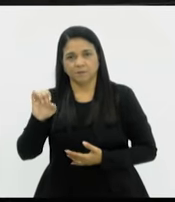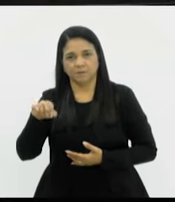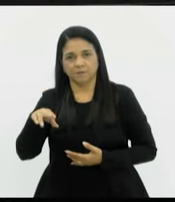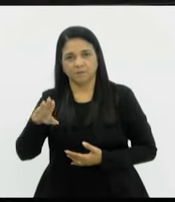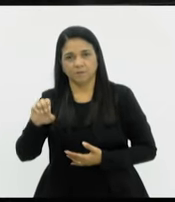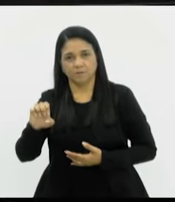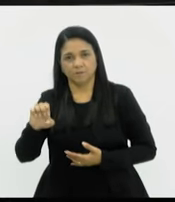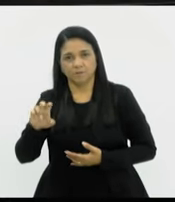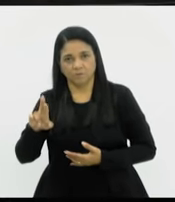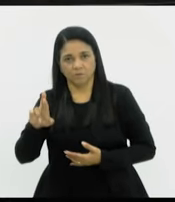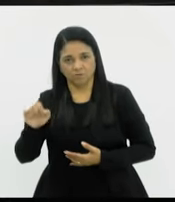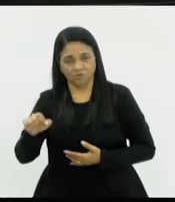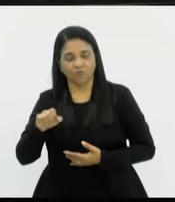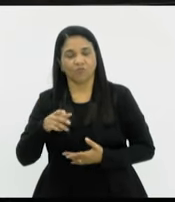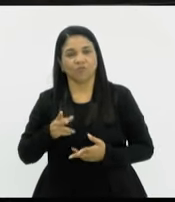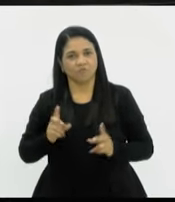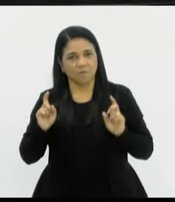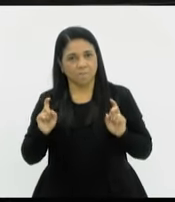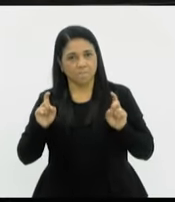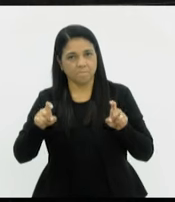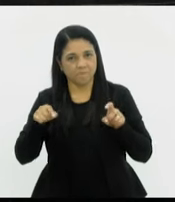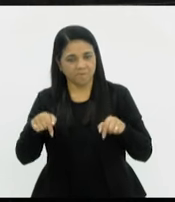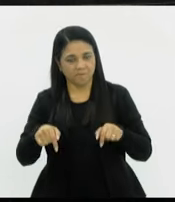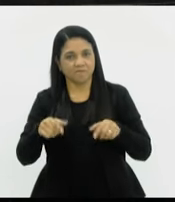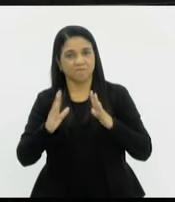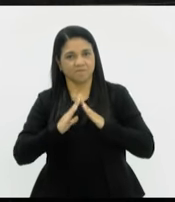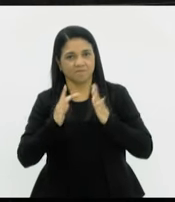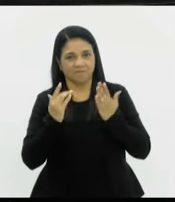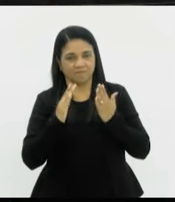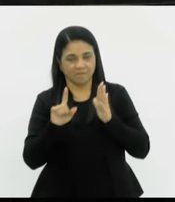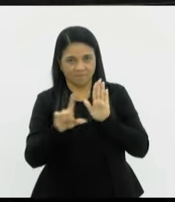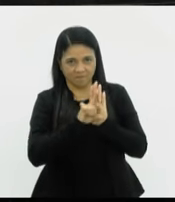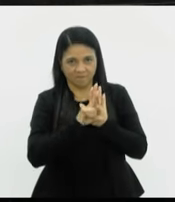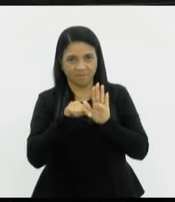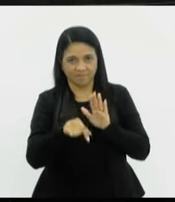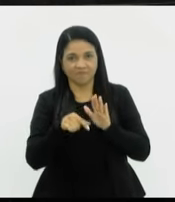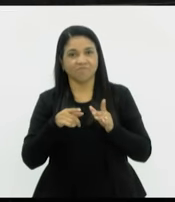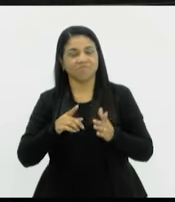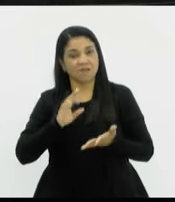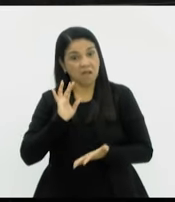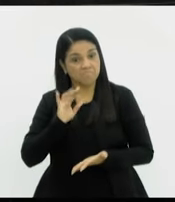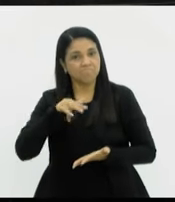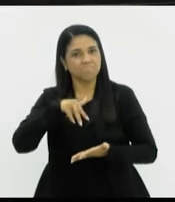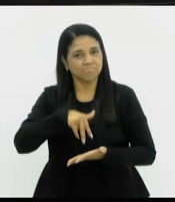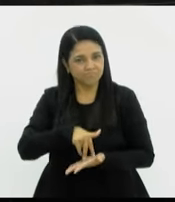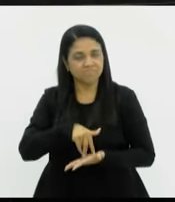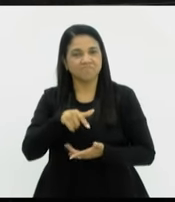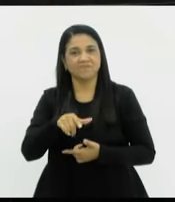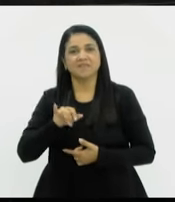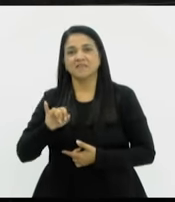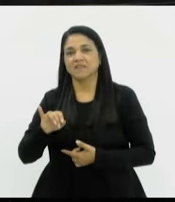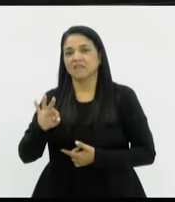na casa, sempre reafirmando Itaperuna presente.